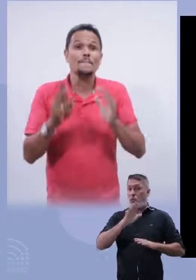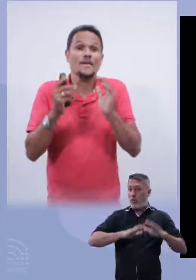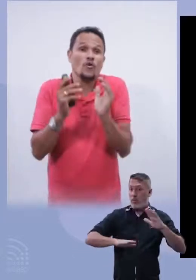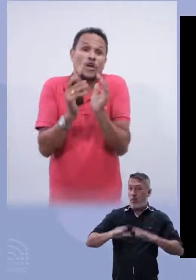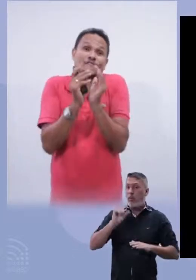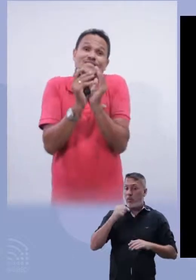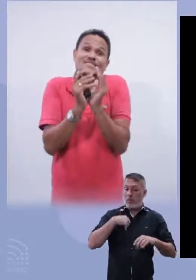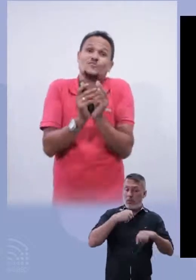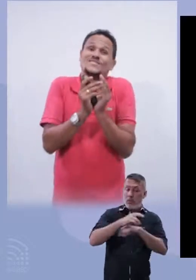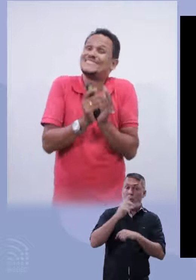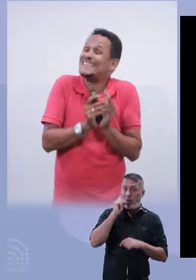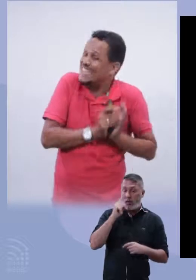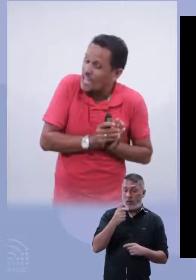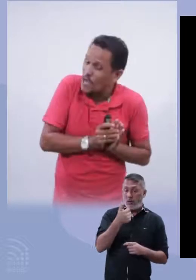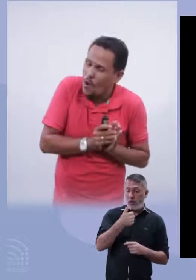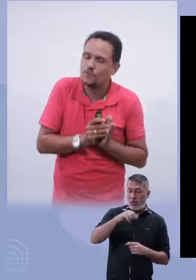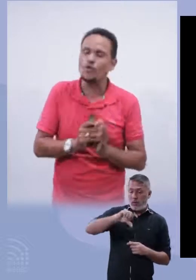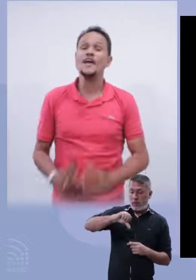falo